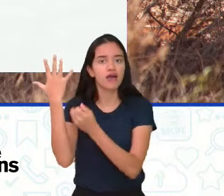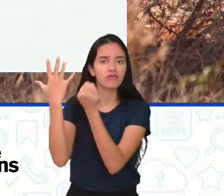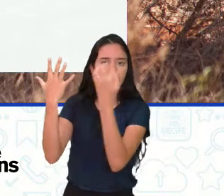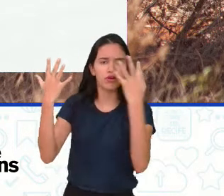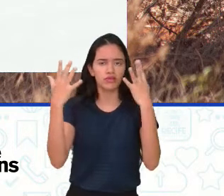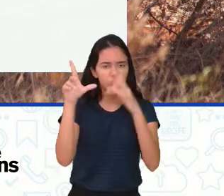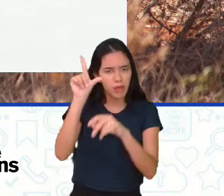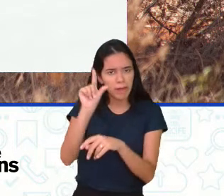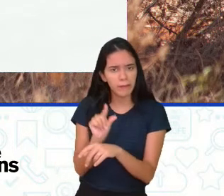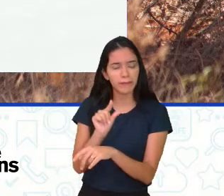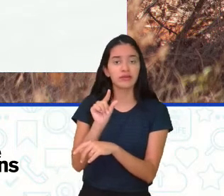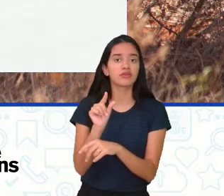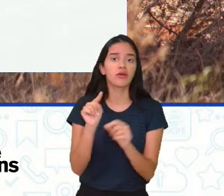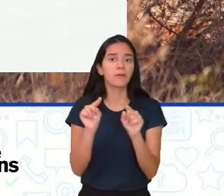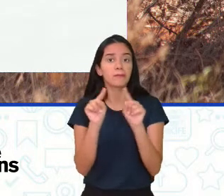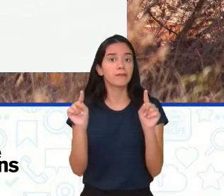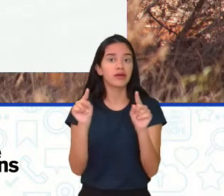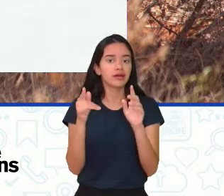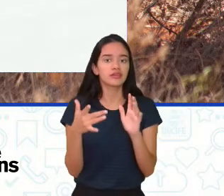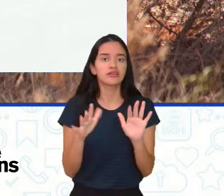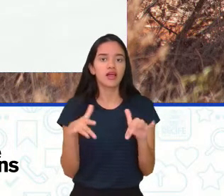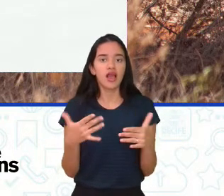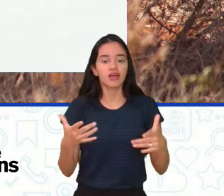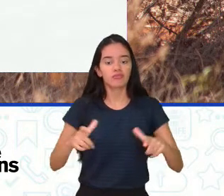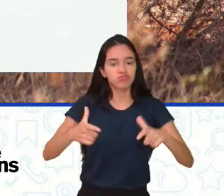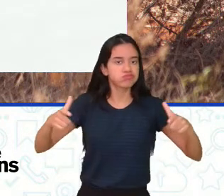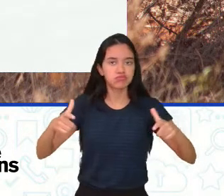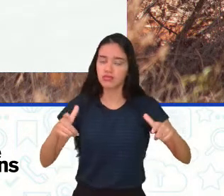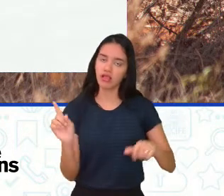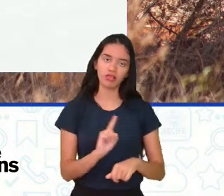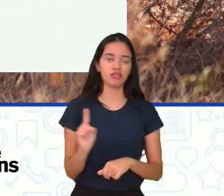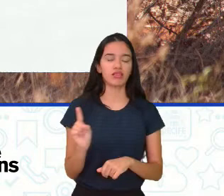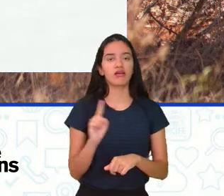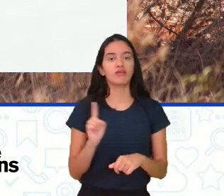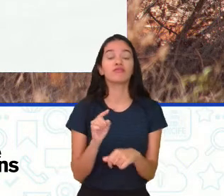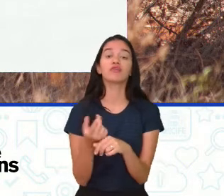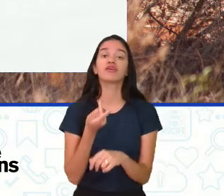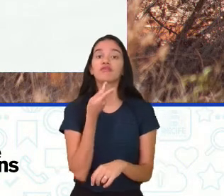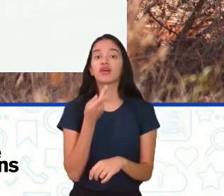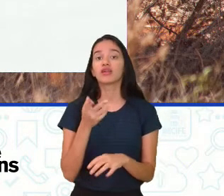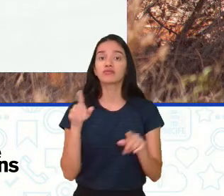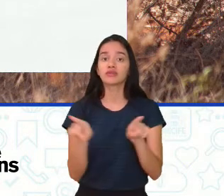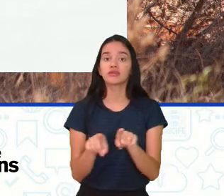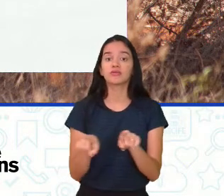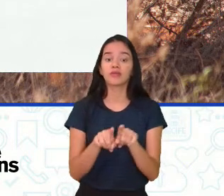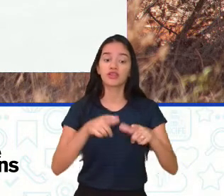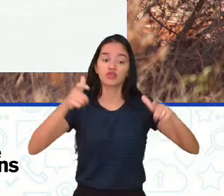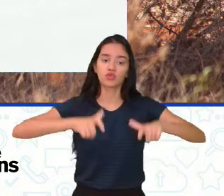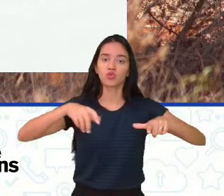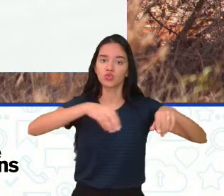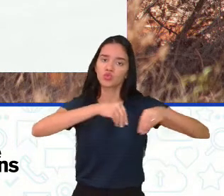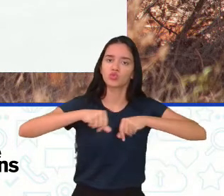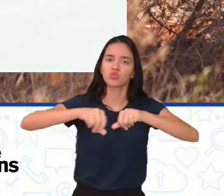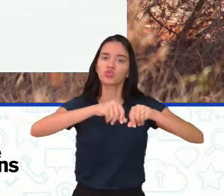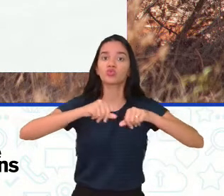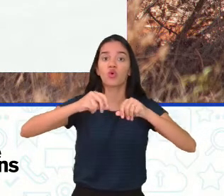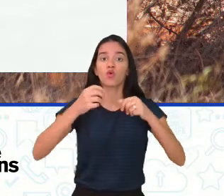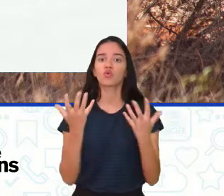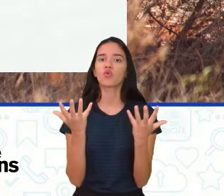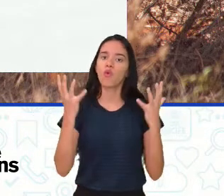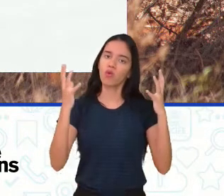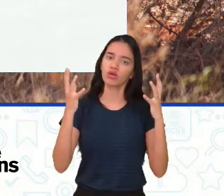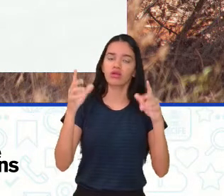proporção menor, né? Não são de grandes proporções. Falamos aqui do solo do Cerrado, falamos do clima